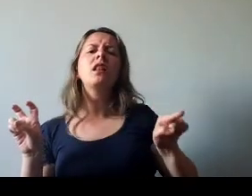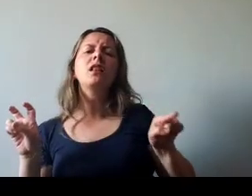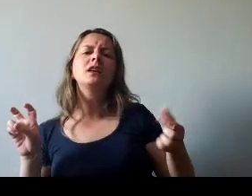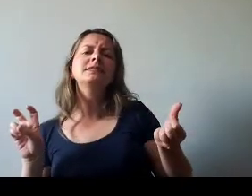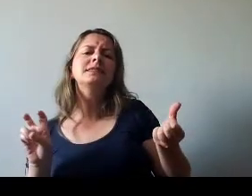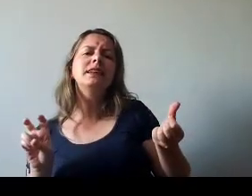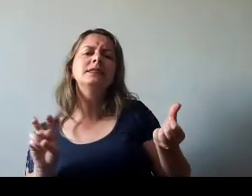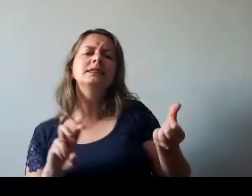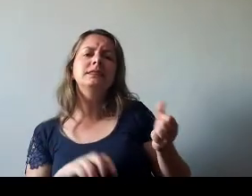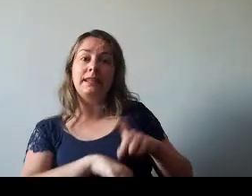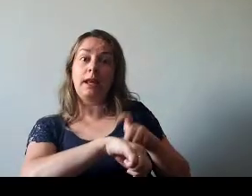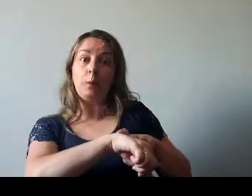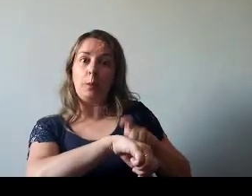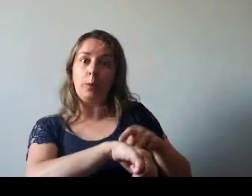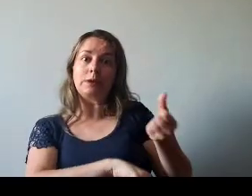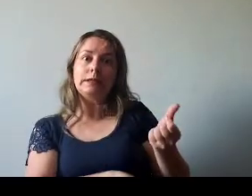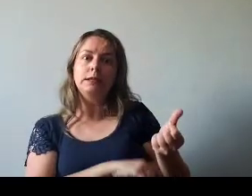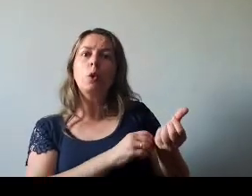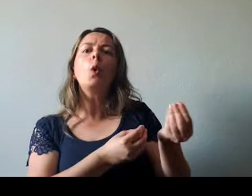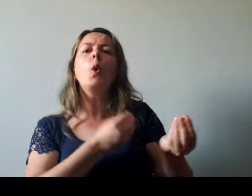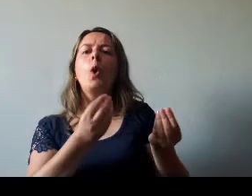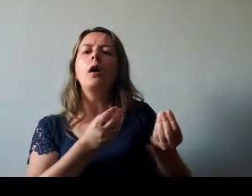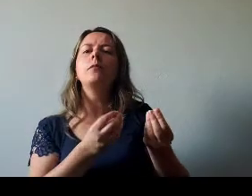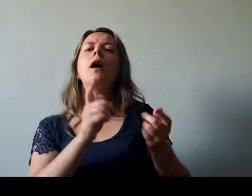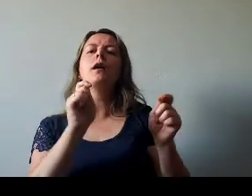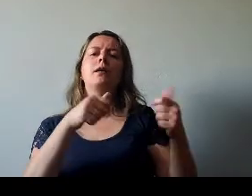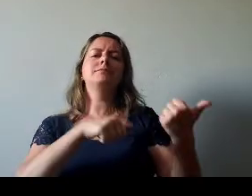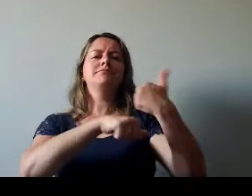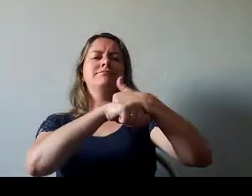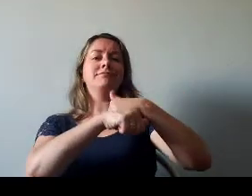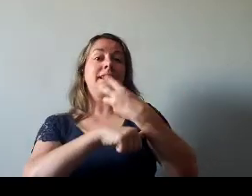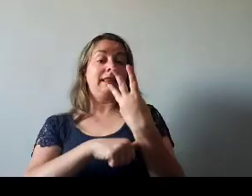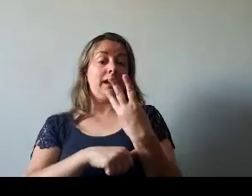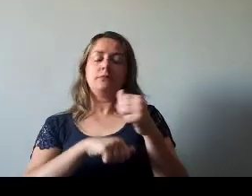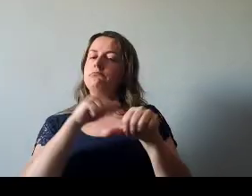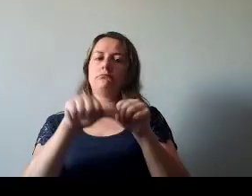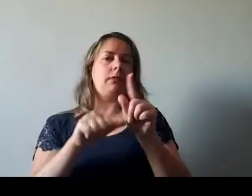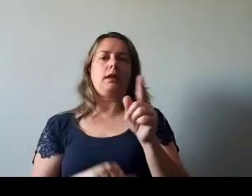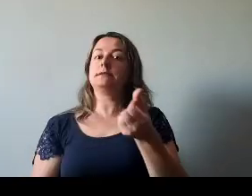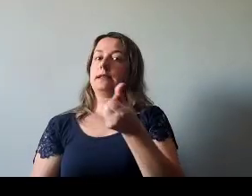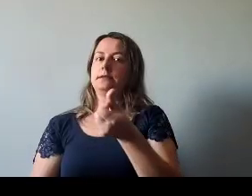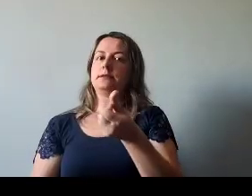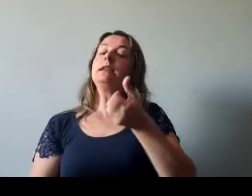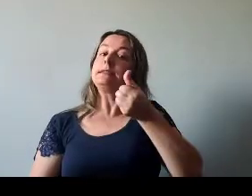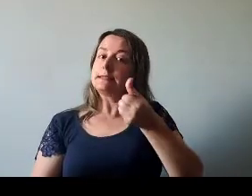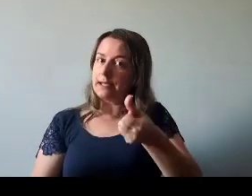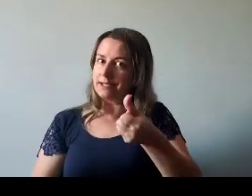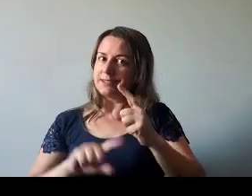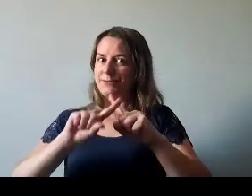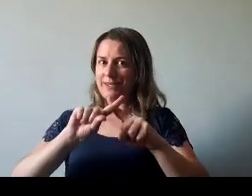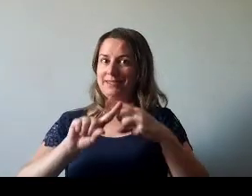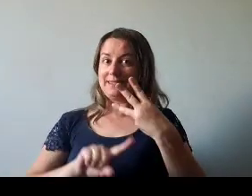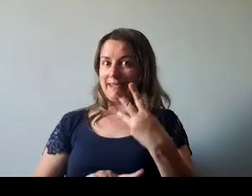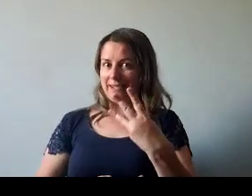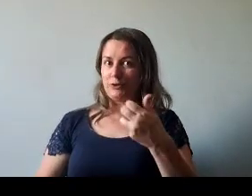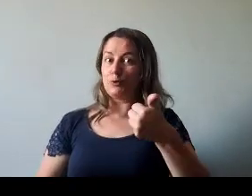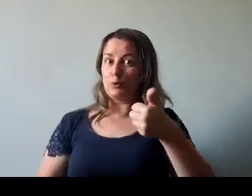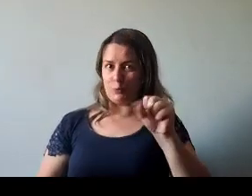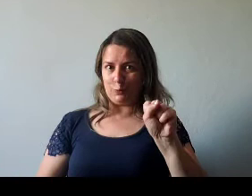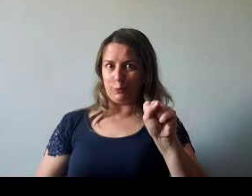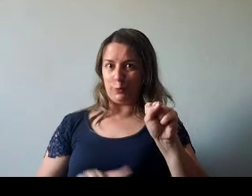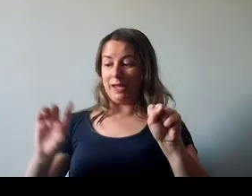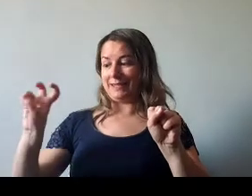por exemplo. Só você trocar aqui, ó, o 3 por 6. 6 vezes 3, 18, mais 5, 23 metros por